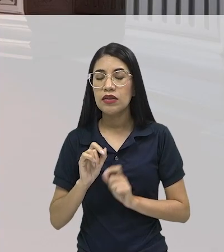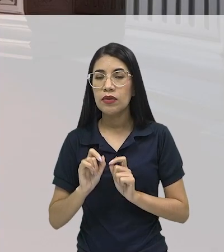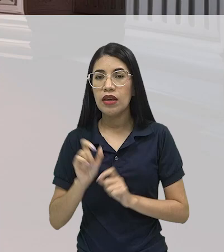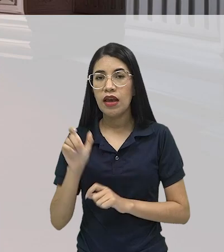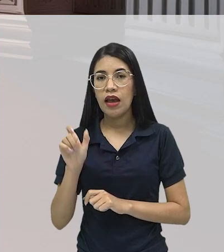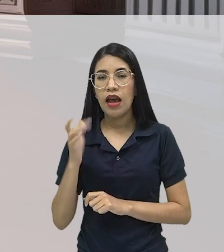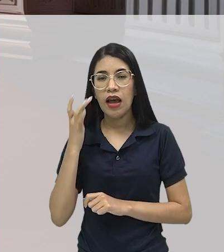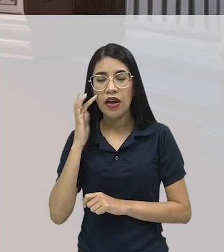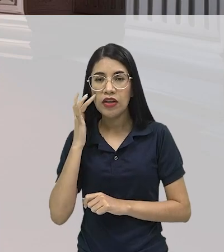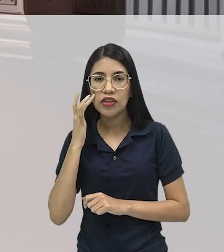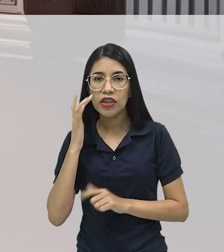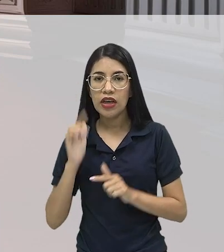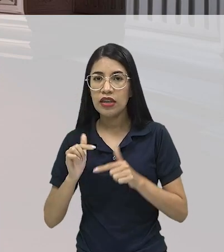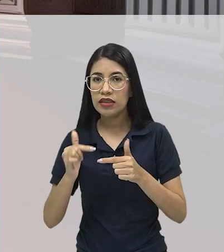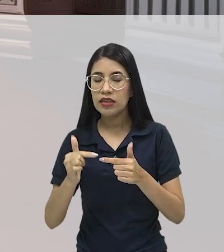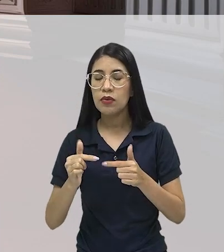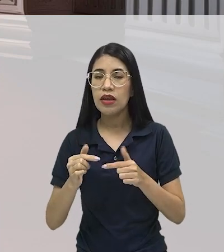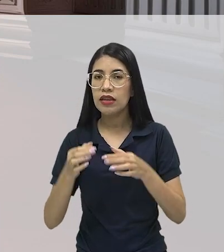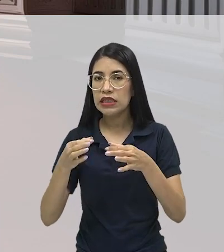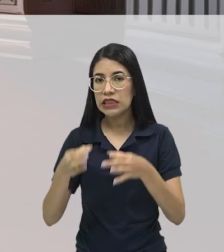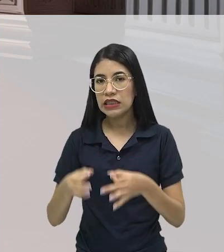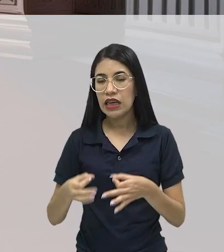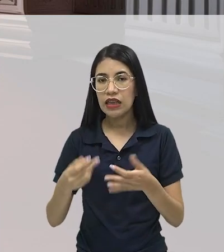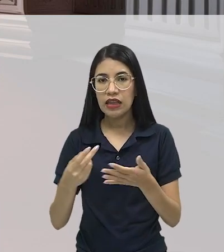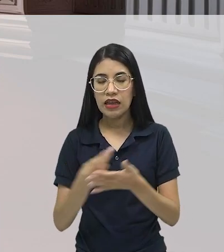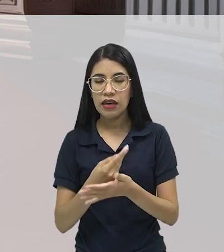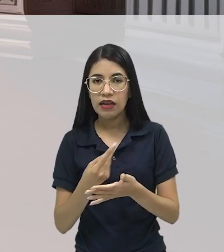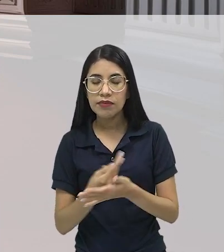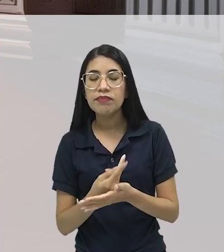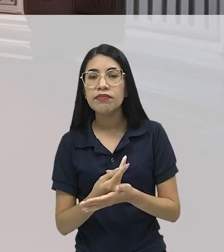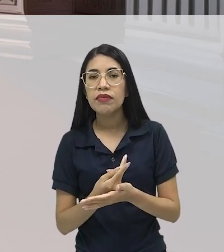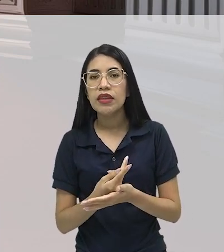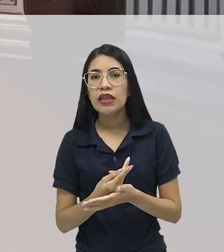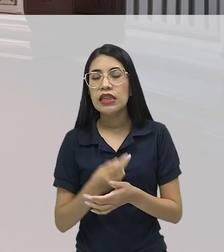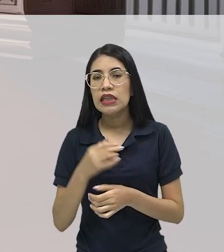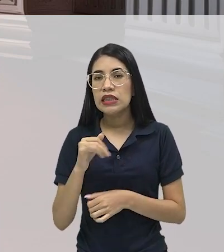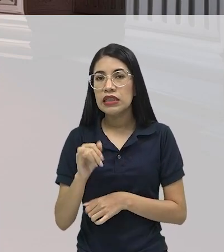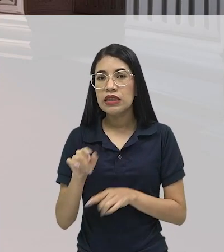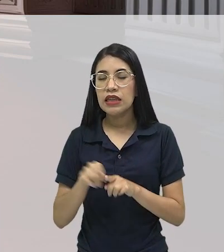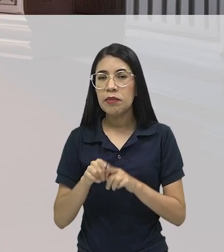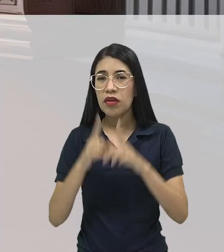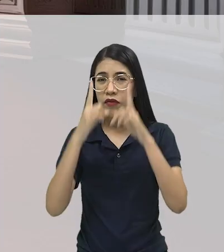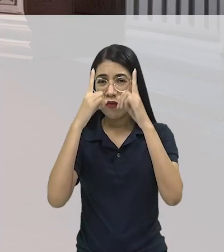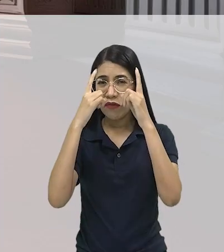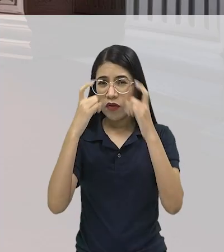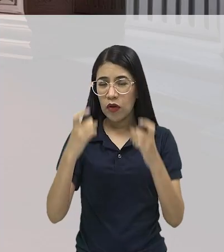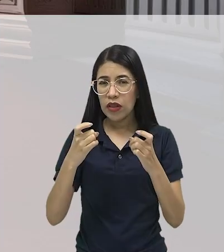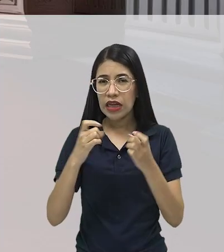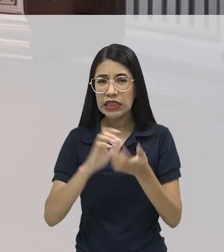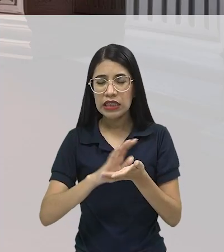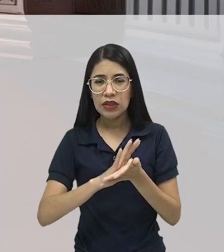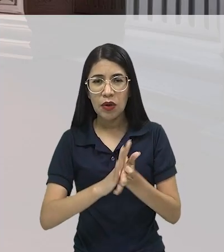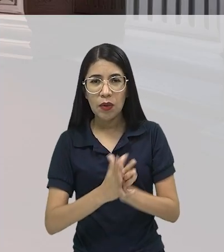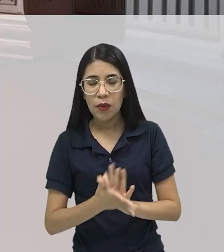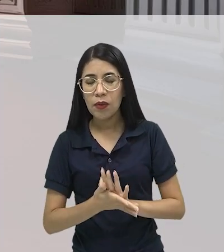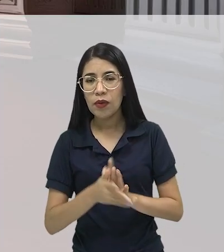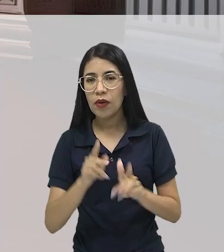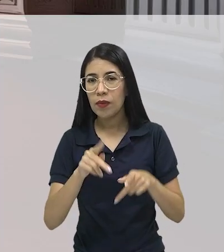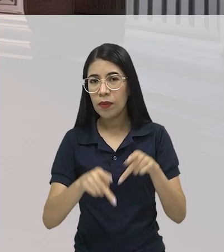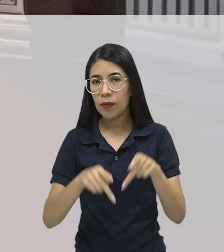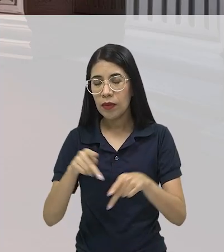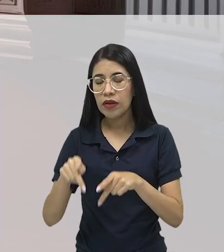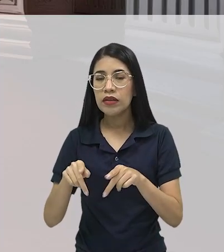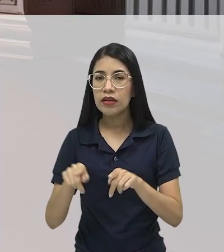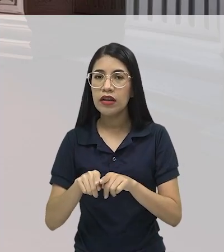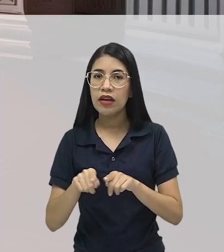considerando a ação dele certa ou errada, mesmo que ele fosse violento, que ele reprimisse duramente a população, que